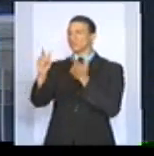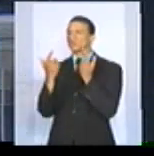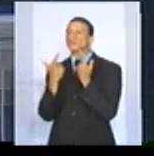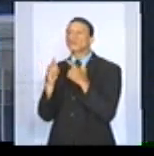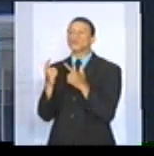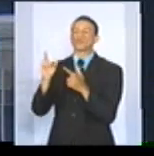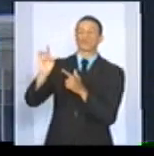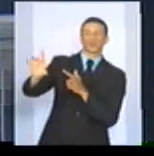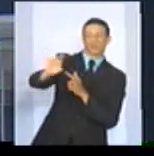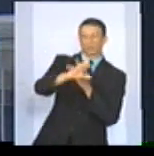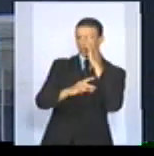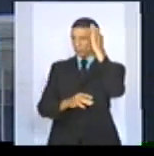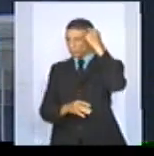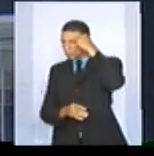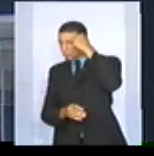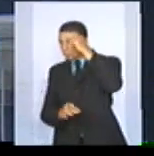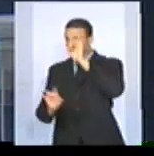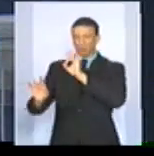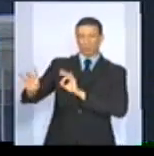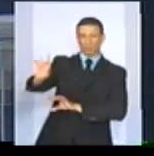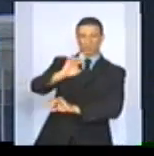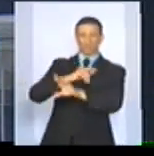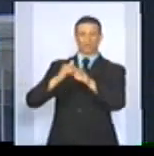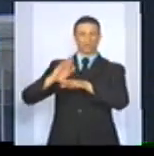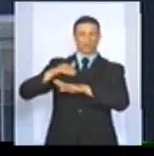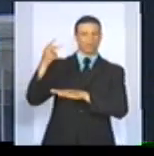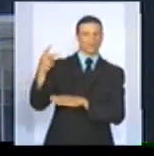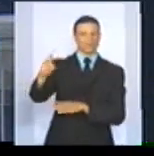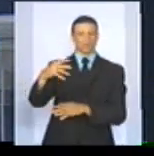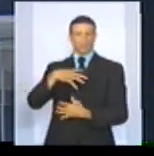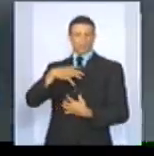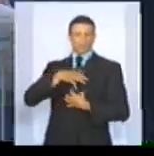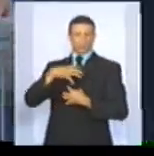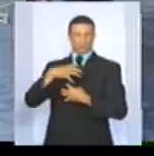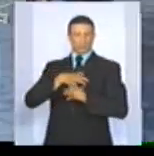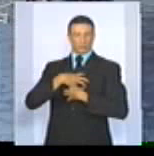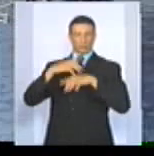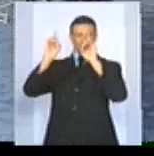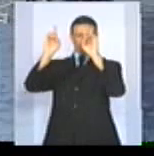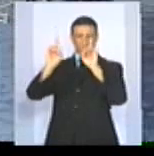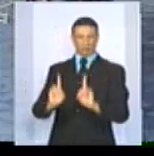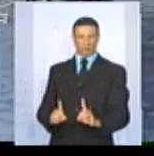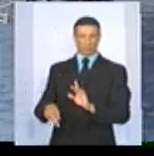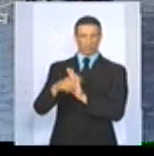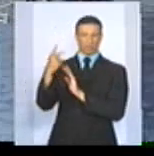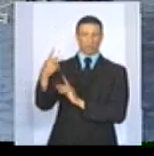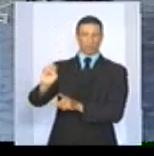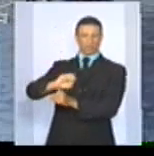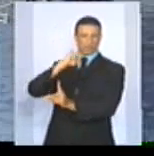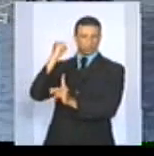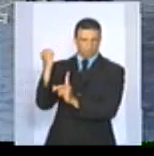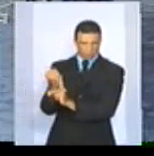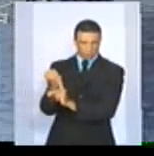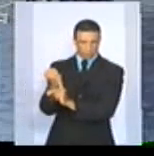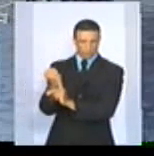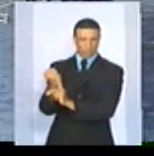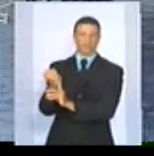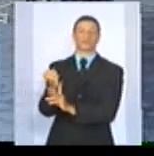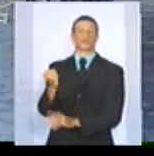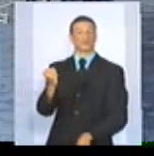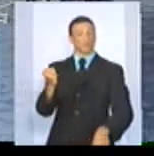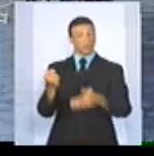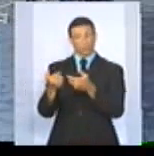circulação de ideias, a valorizar a pluralidade e o sentimento democrático da comunicação social, e abrirá um